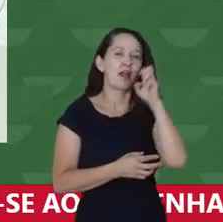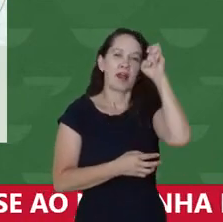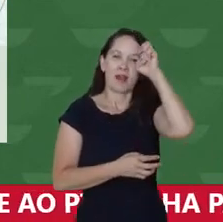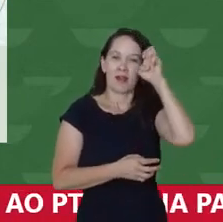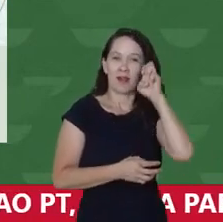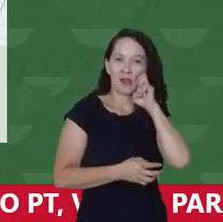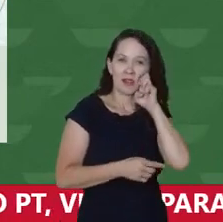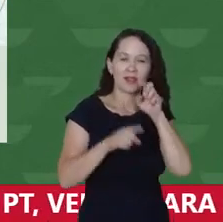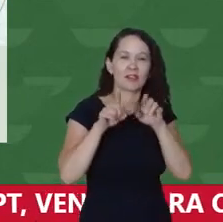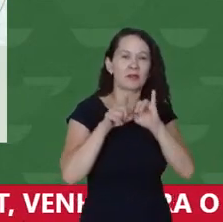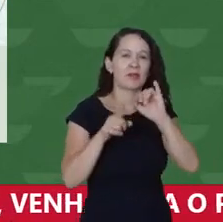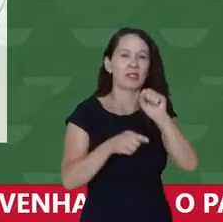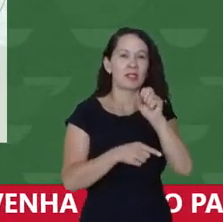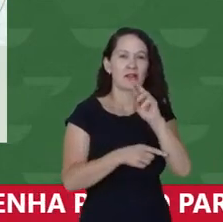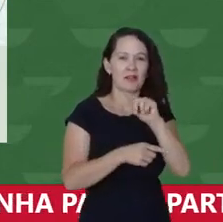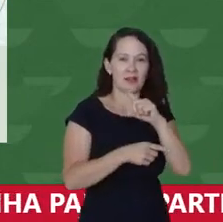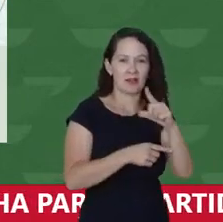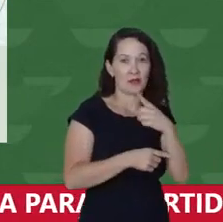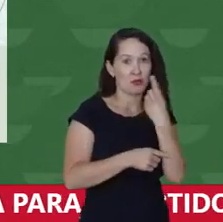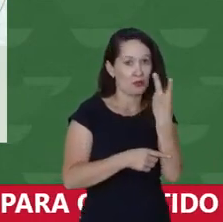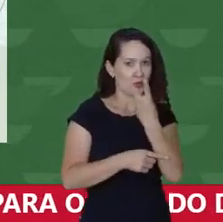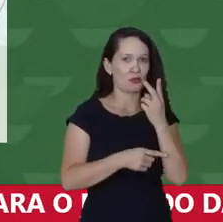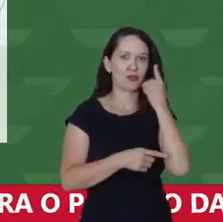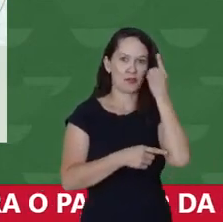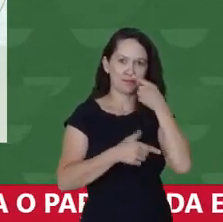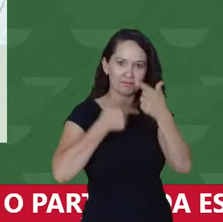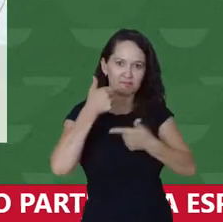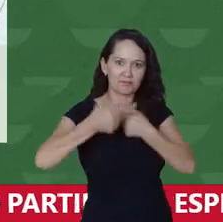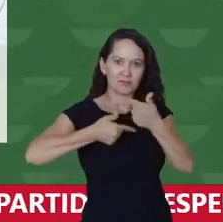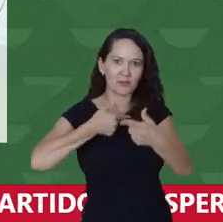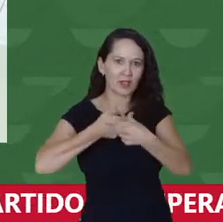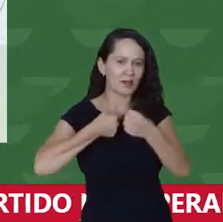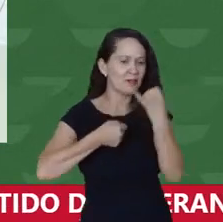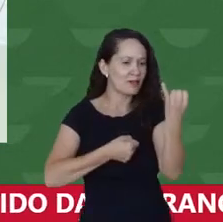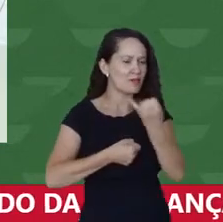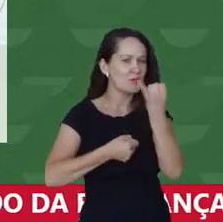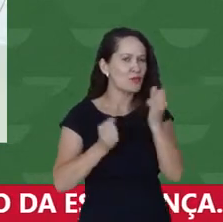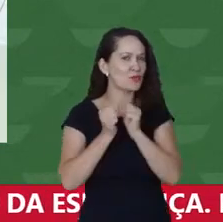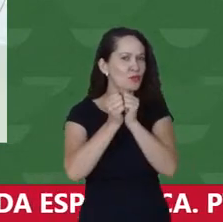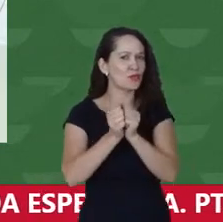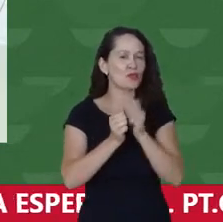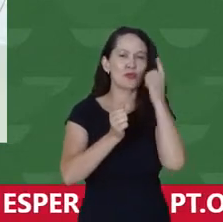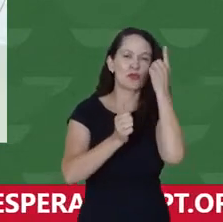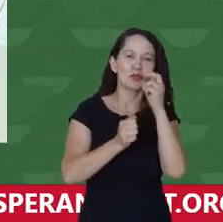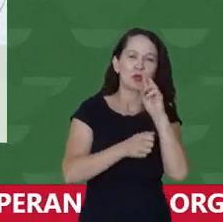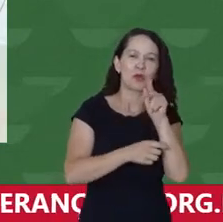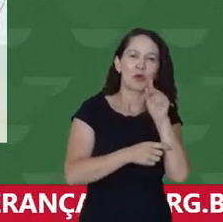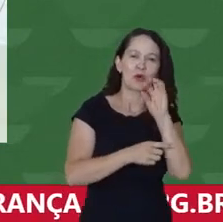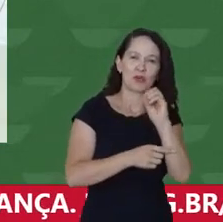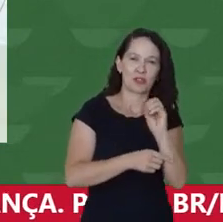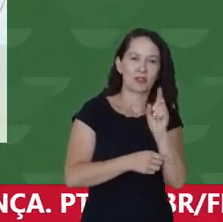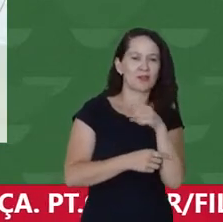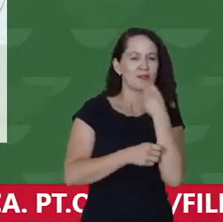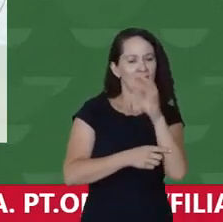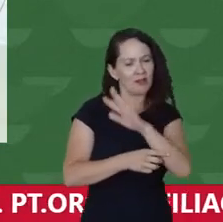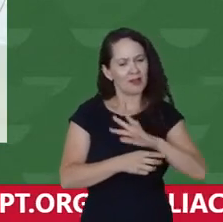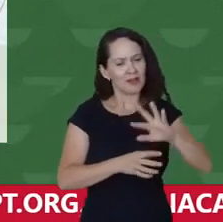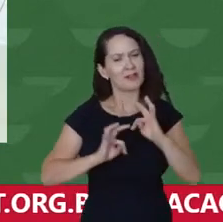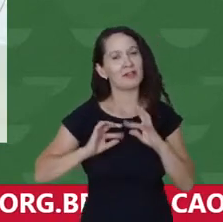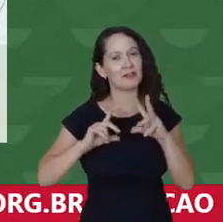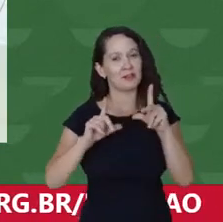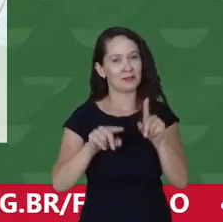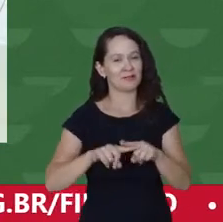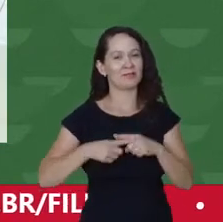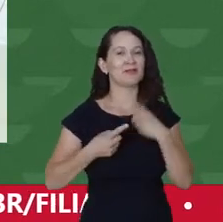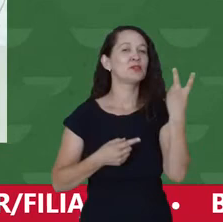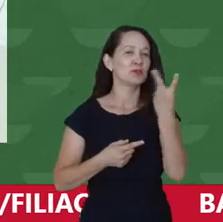Cocai e o Israel, que são, inclusive, têm uma atuação de destaque aí junto com o deputado Rogério, todos, no nosso campo todos, né? Mas